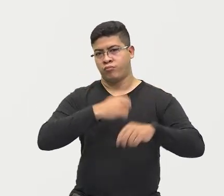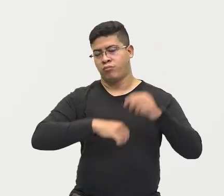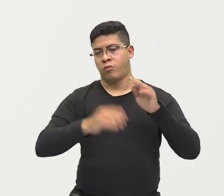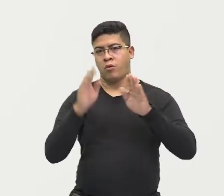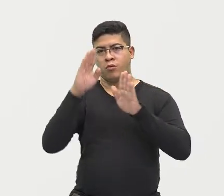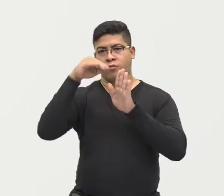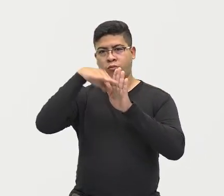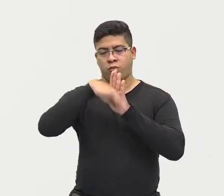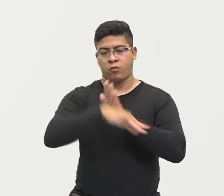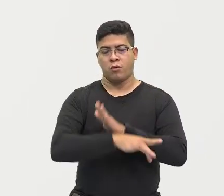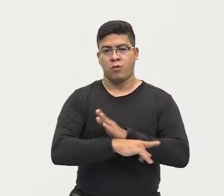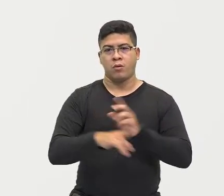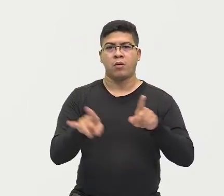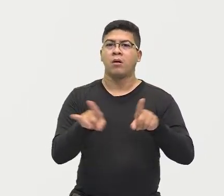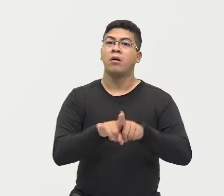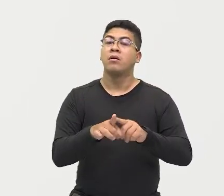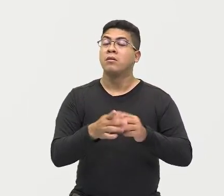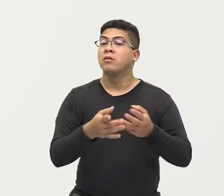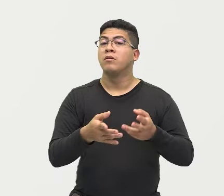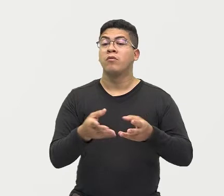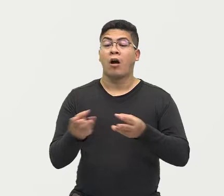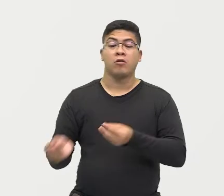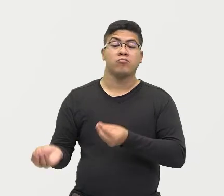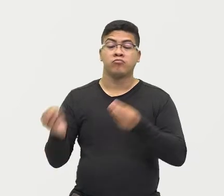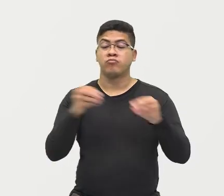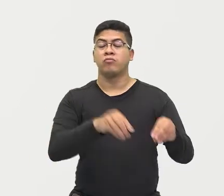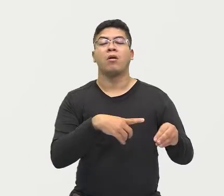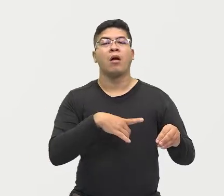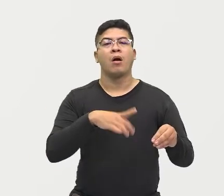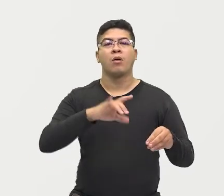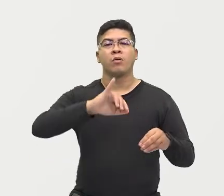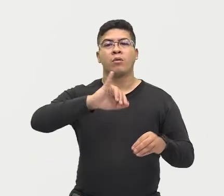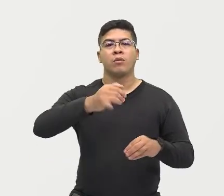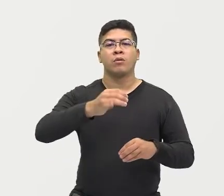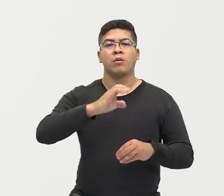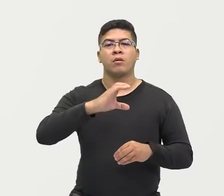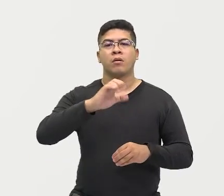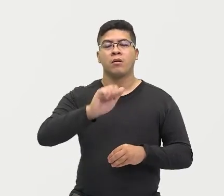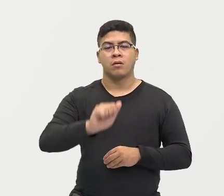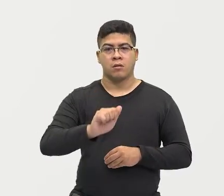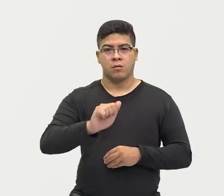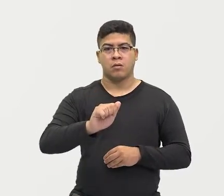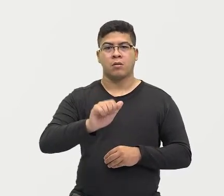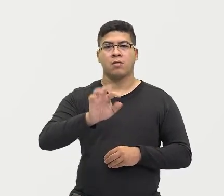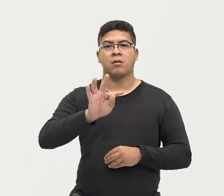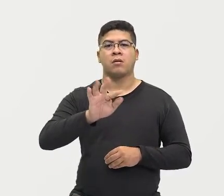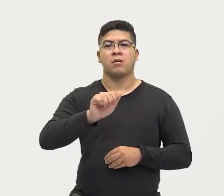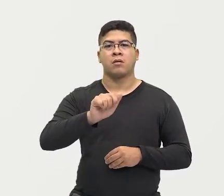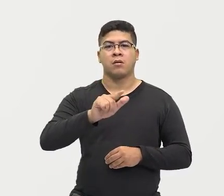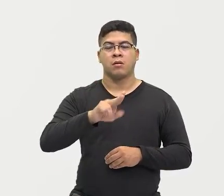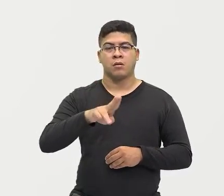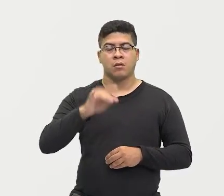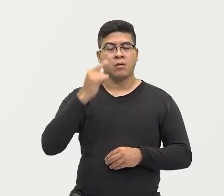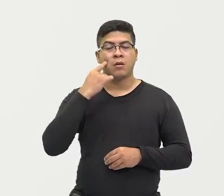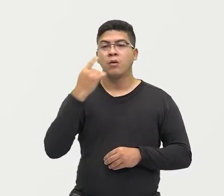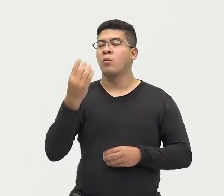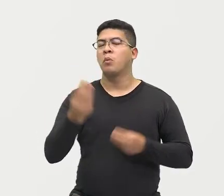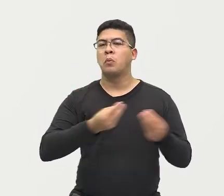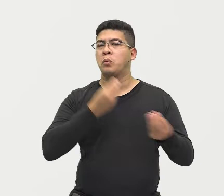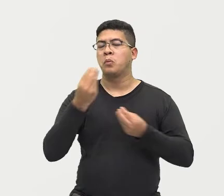vai trazer o Jeca Tatu, que o Jeca Tatu ele vai trazer essas características de como se dava a população, como